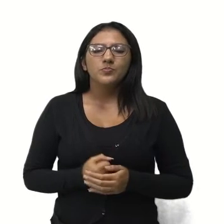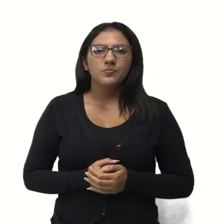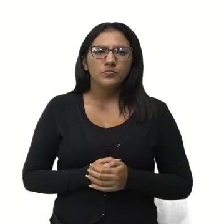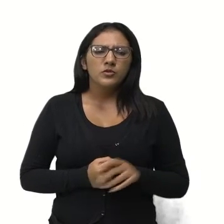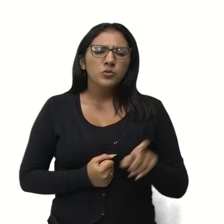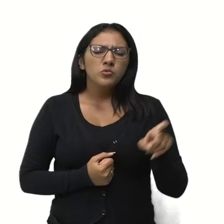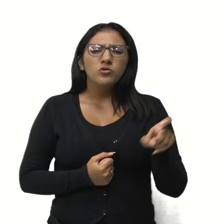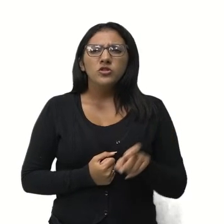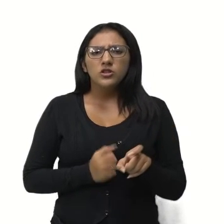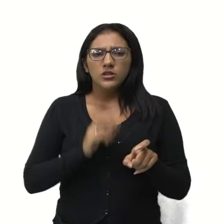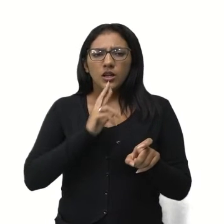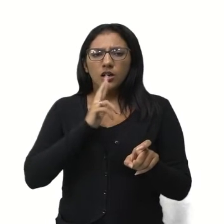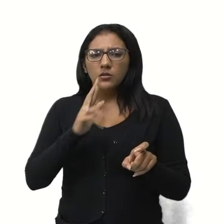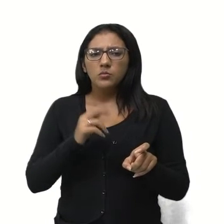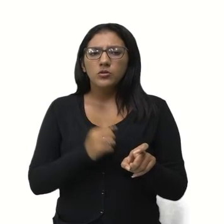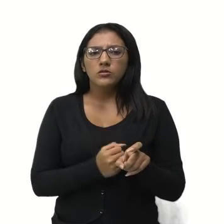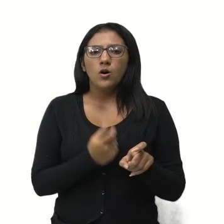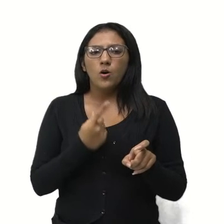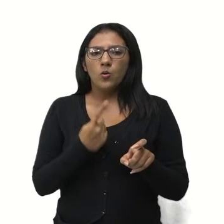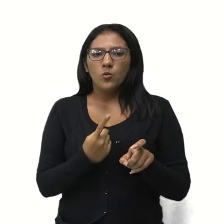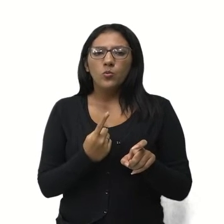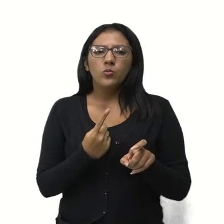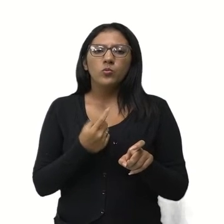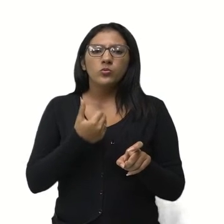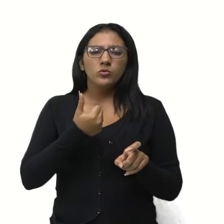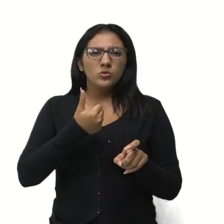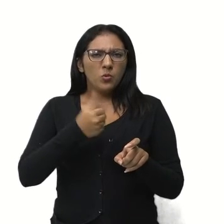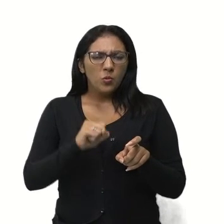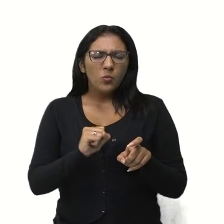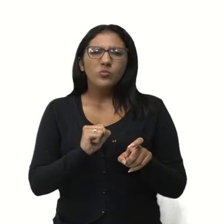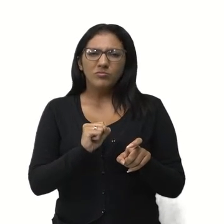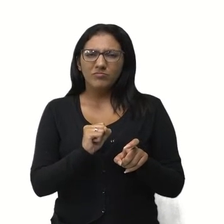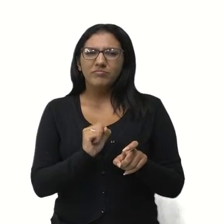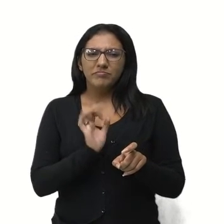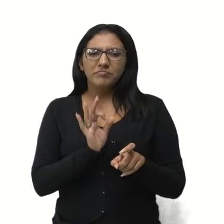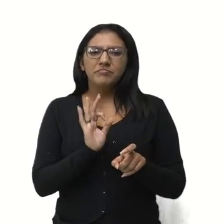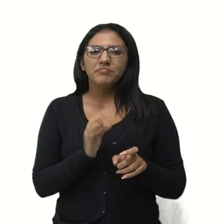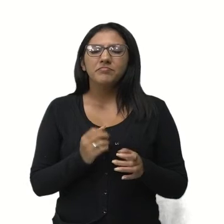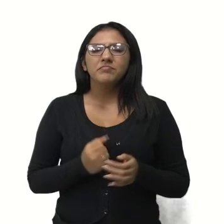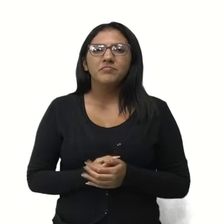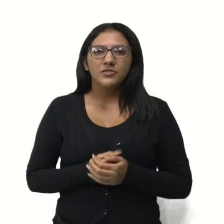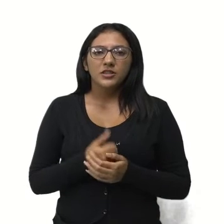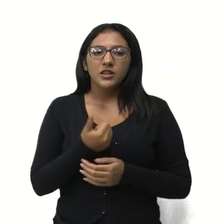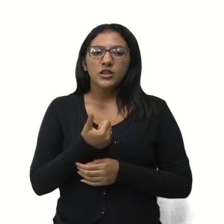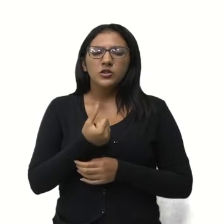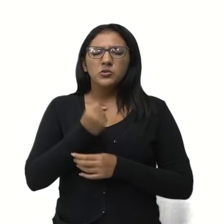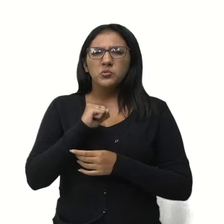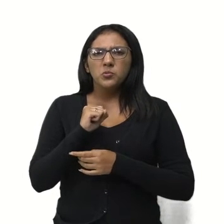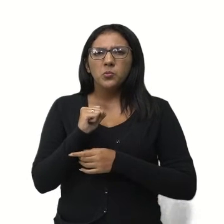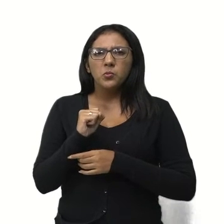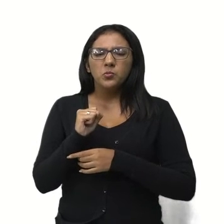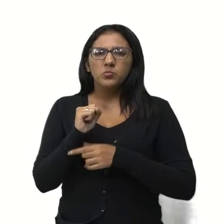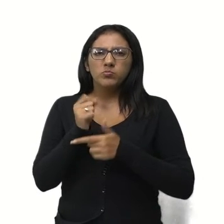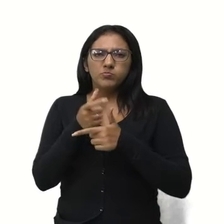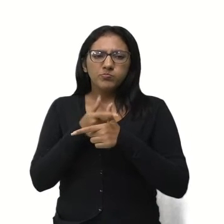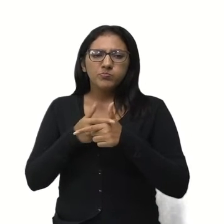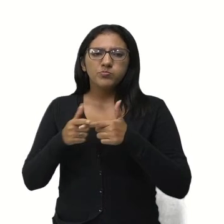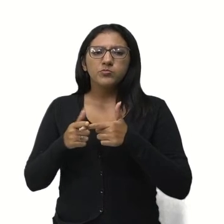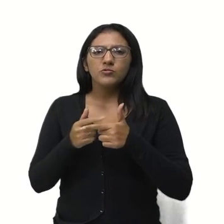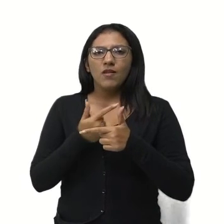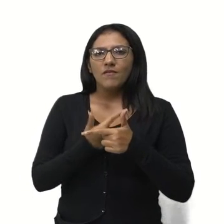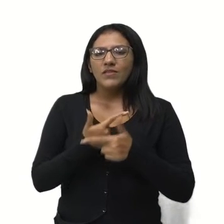nosso x então vai ser 1 vezes 18, dá o próprio 18. E o 25 que está multiplicando, ele